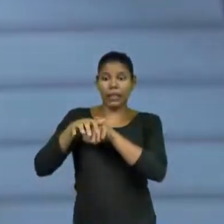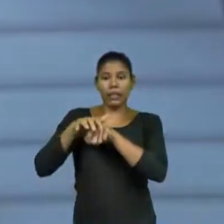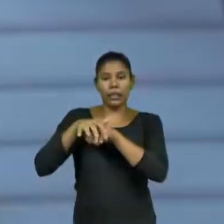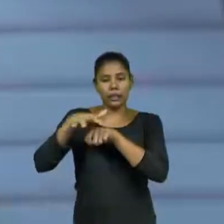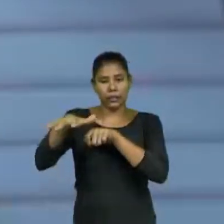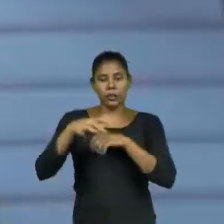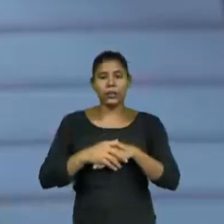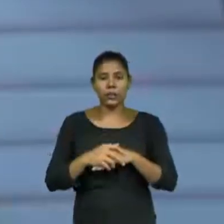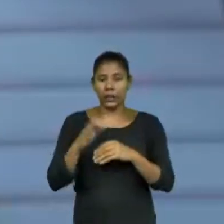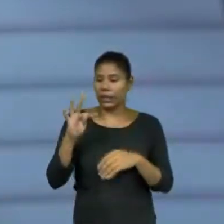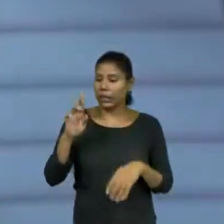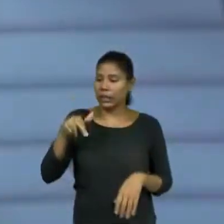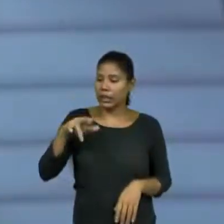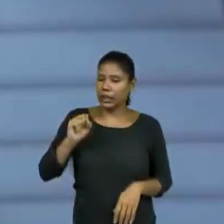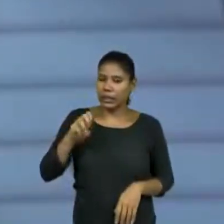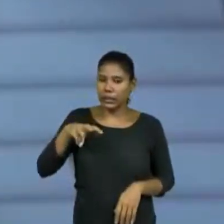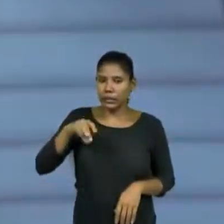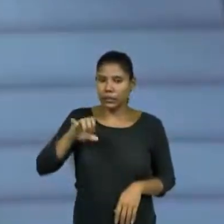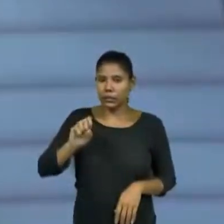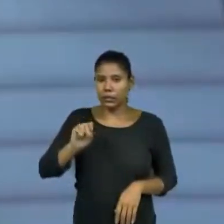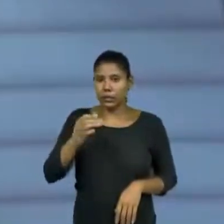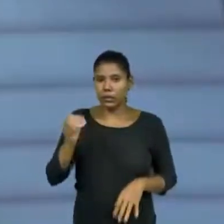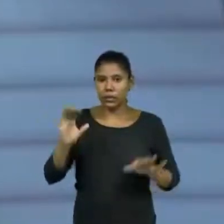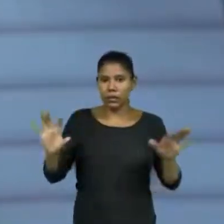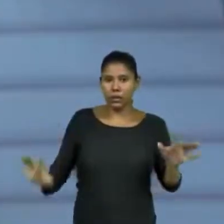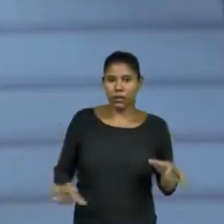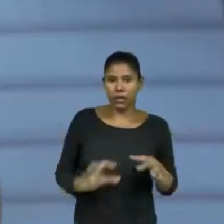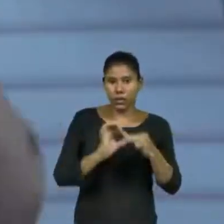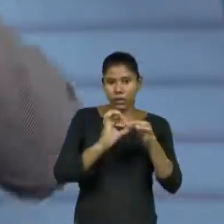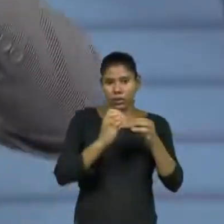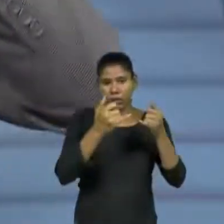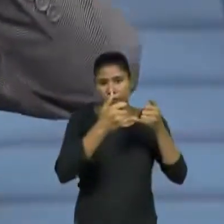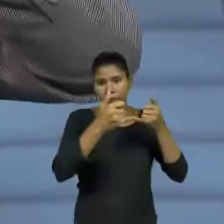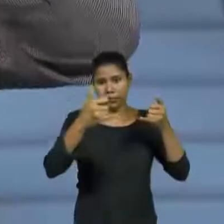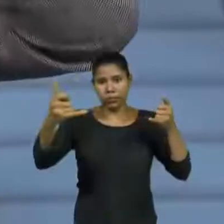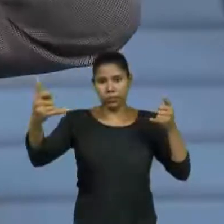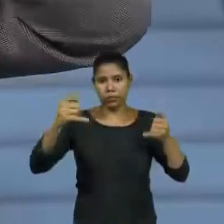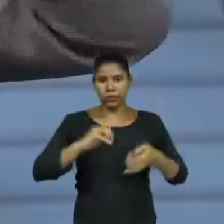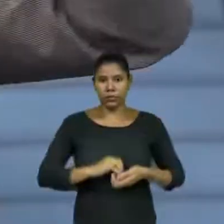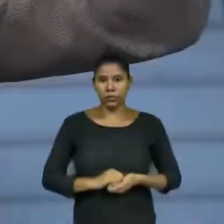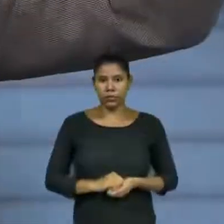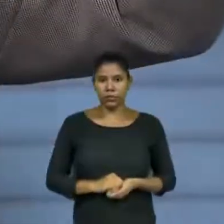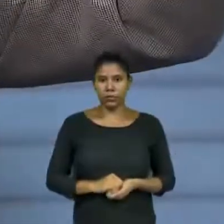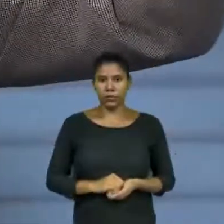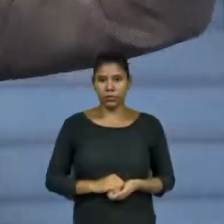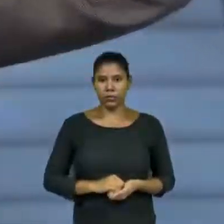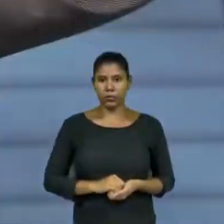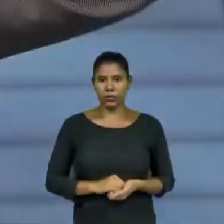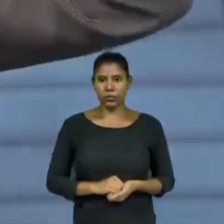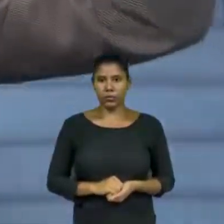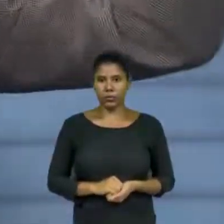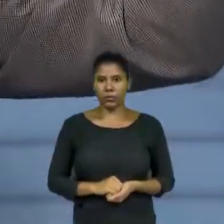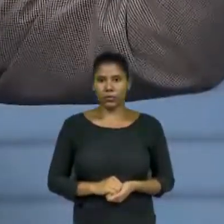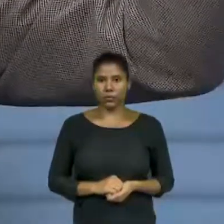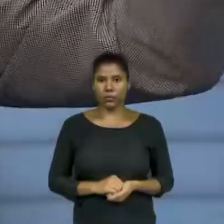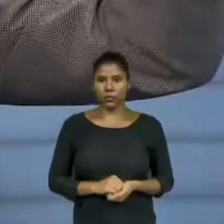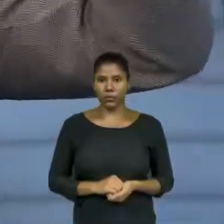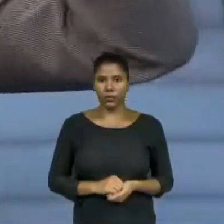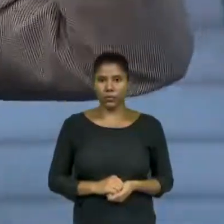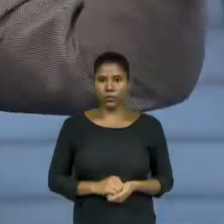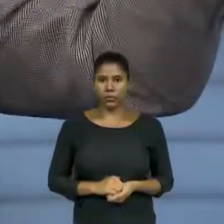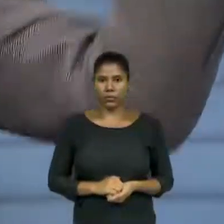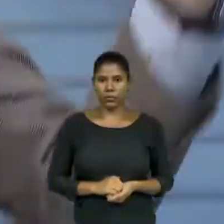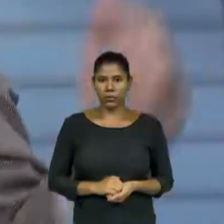aí aqueles parques eólicos se conectam na linha de transmissão. E aqui viram, é como se fosse um condomínio, um grande condomínio no